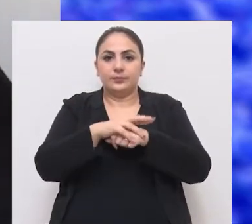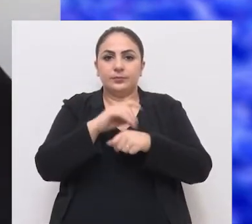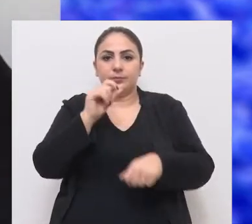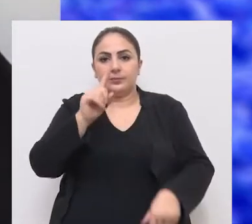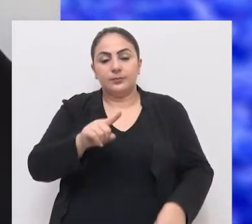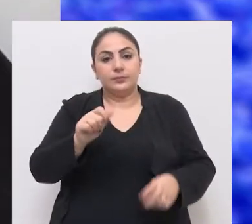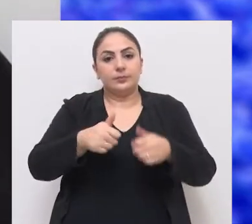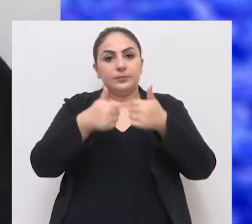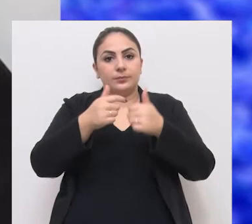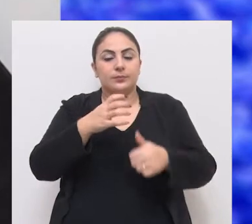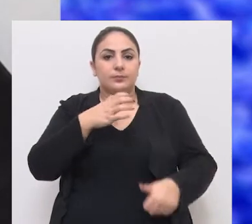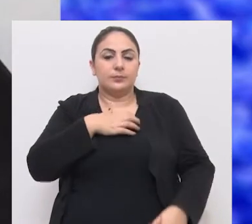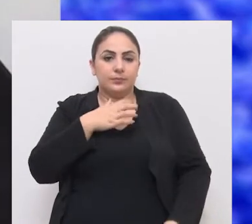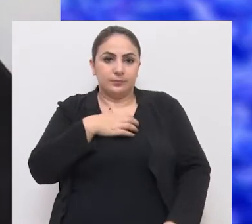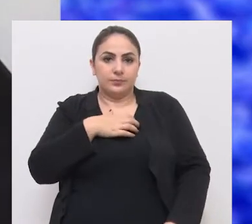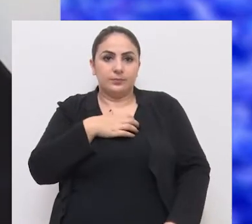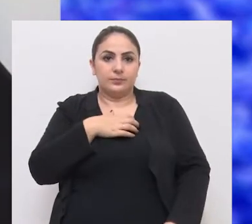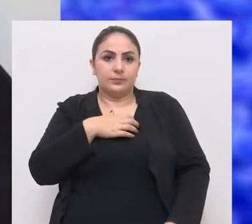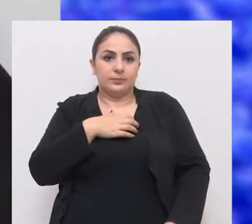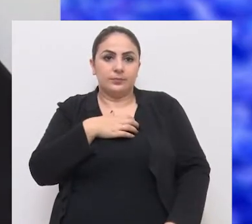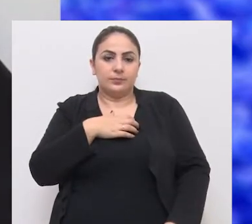de que essa é a melhor ordem,